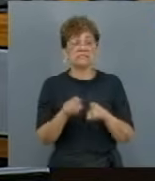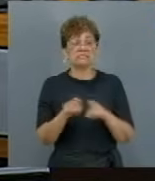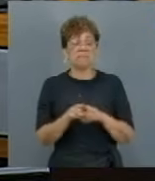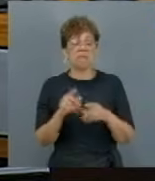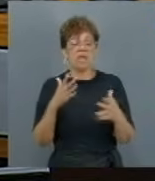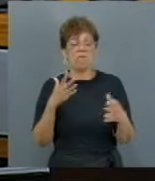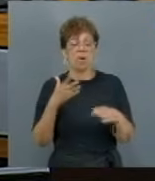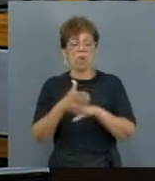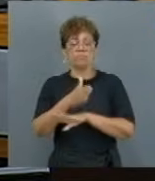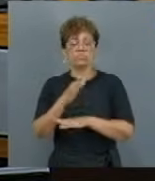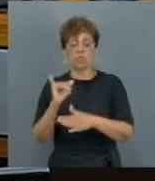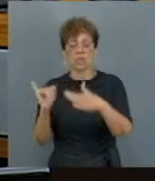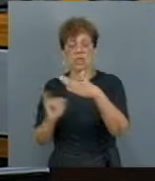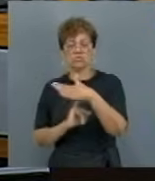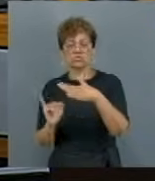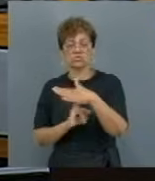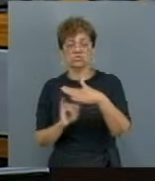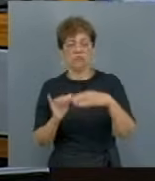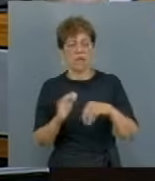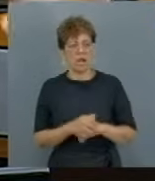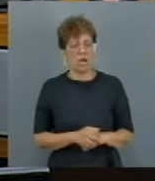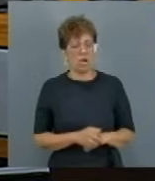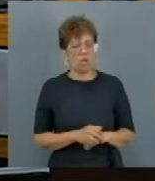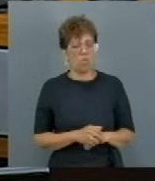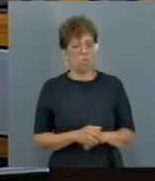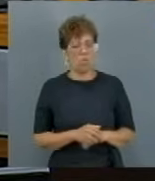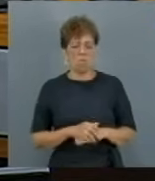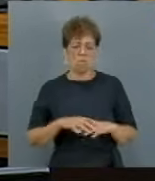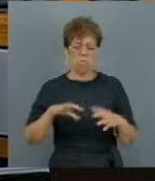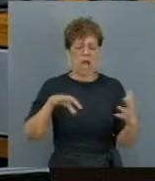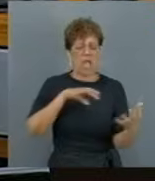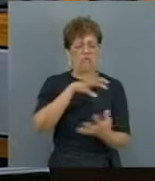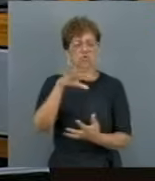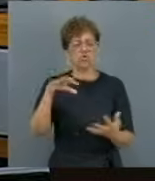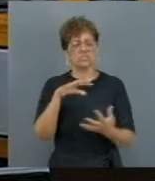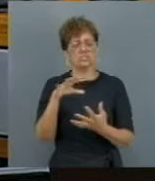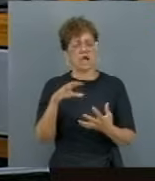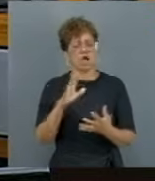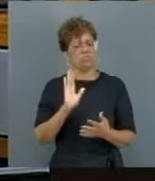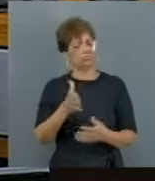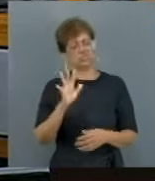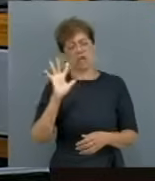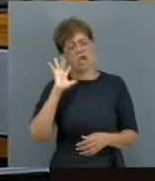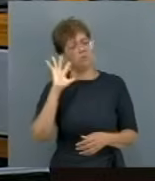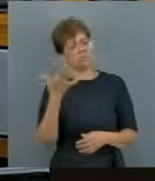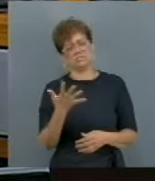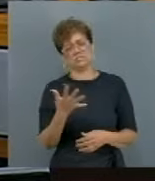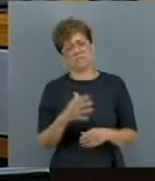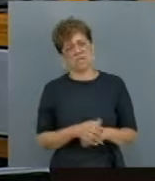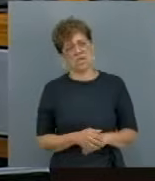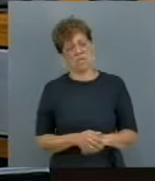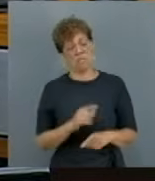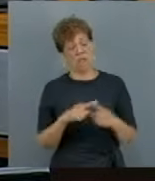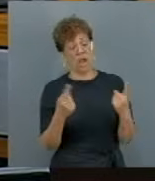institucional, né, uma revolução. Já aconteceu. Só que, ao